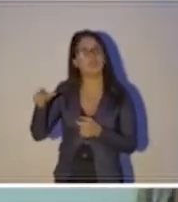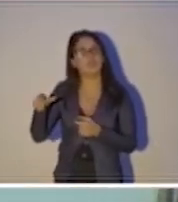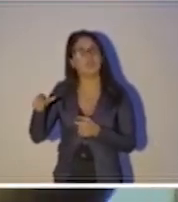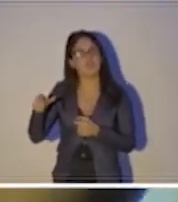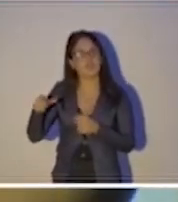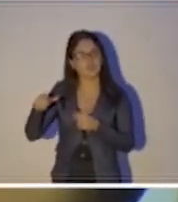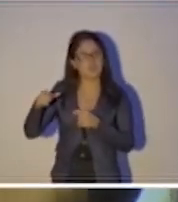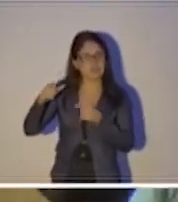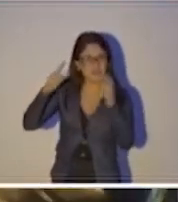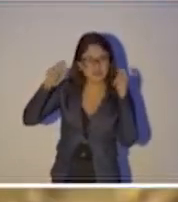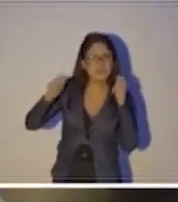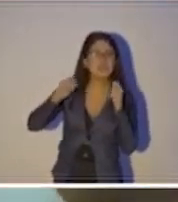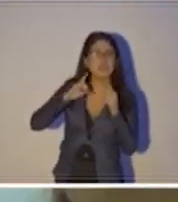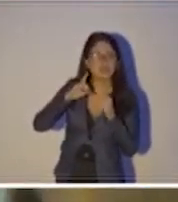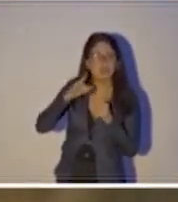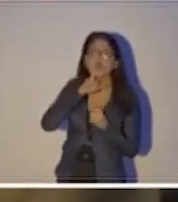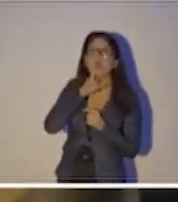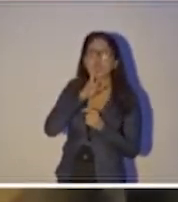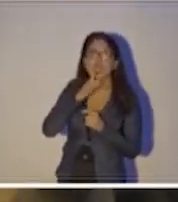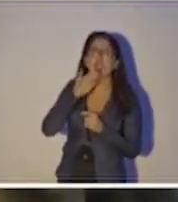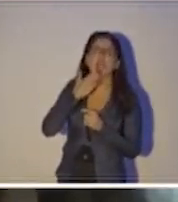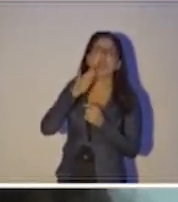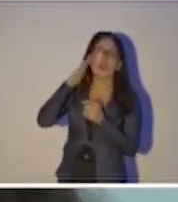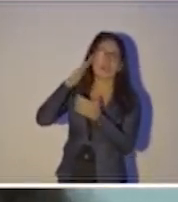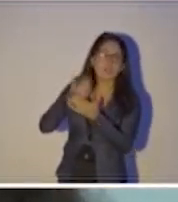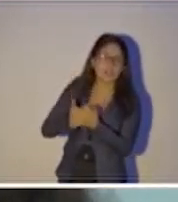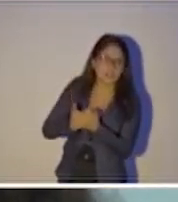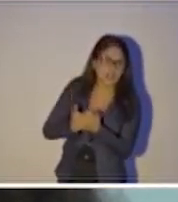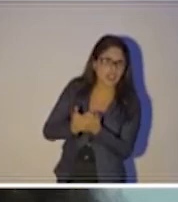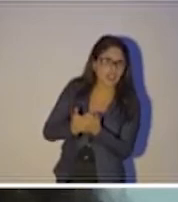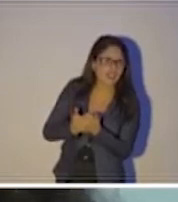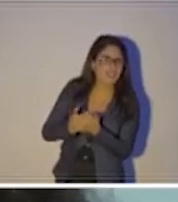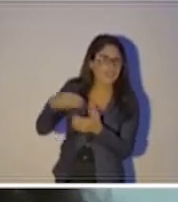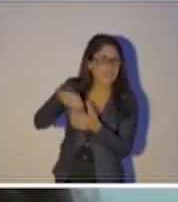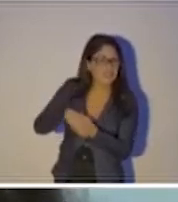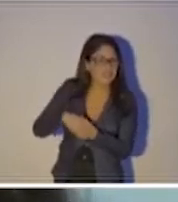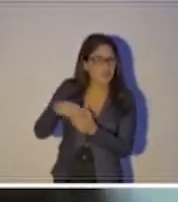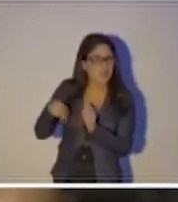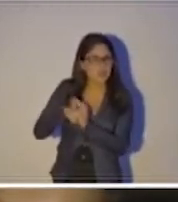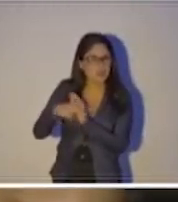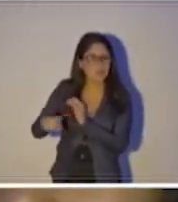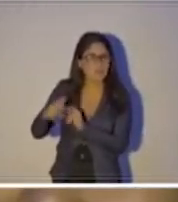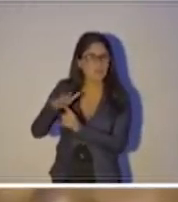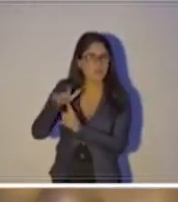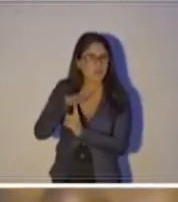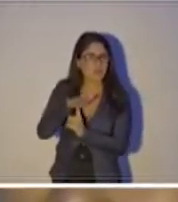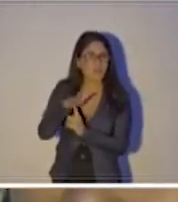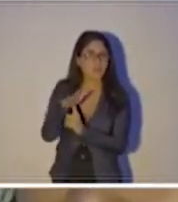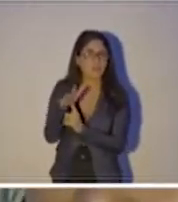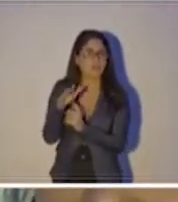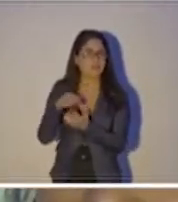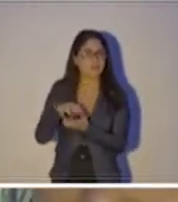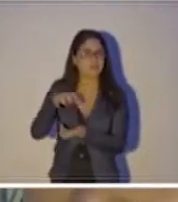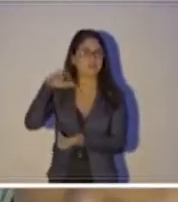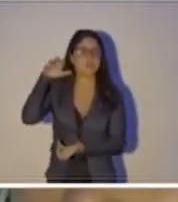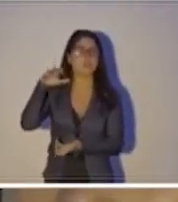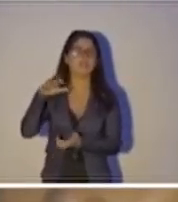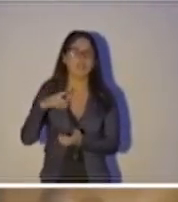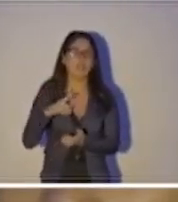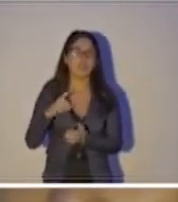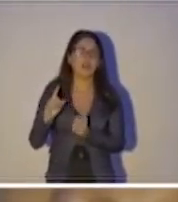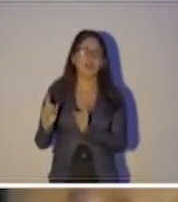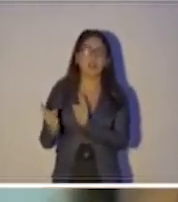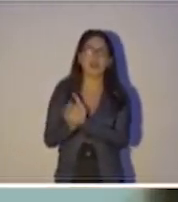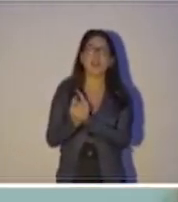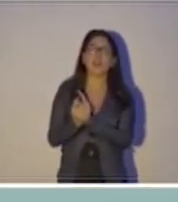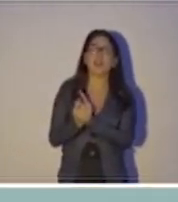e outros juram acreditar, é anterior à própria feira, atende constrangido uma moça segurando o que parece ter sido de uma panela